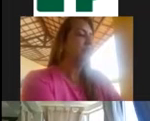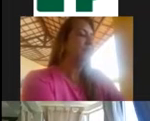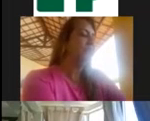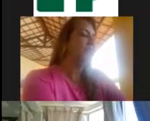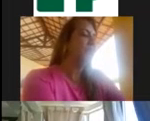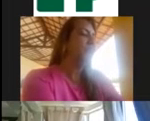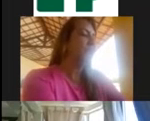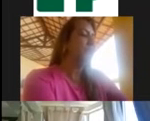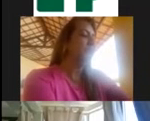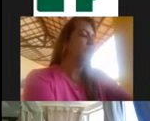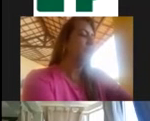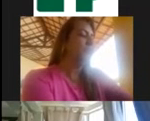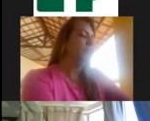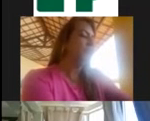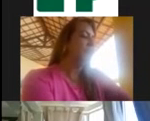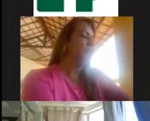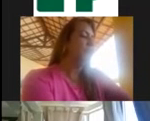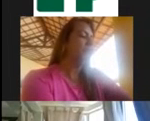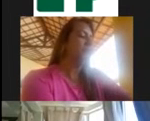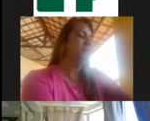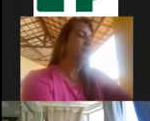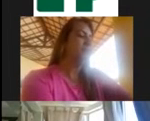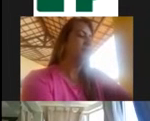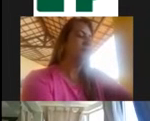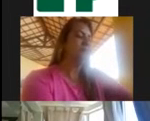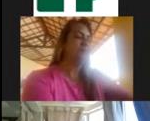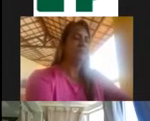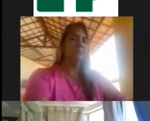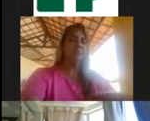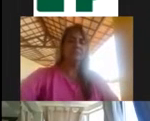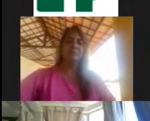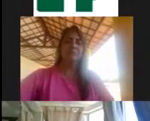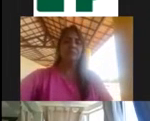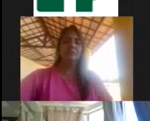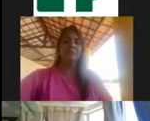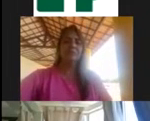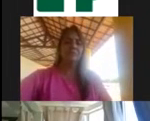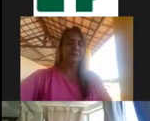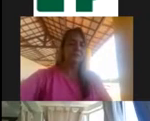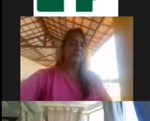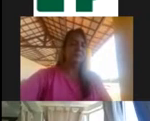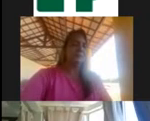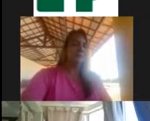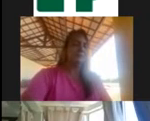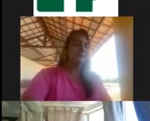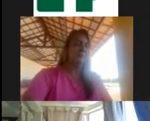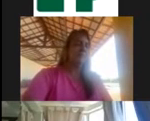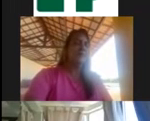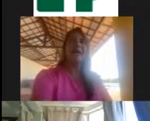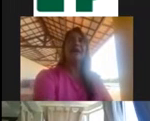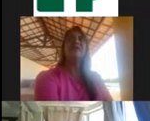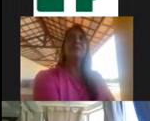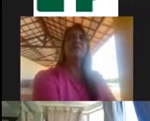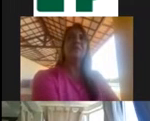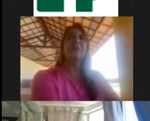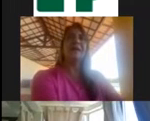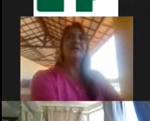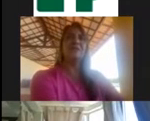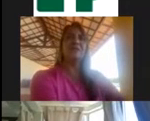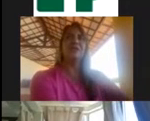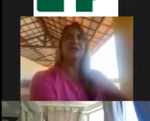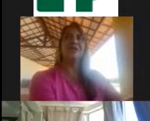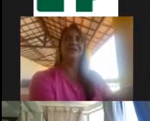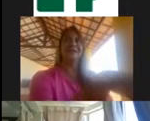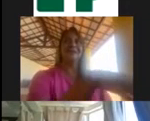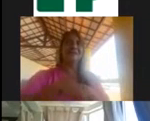com as empresas que tinham maior fluxo de conflito, eles já falavam, olha, vocês estão pegando um sistema que já é algo natural no Brasil, né? Nós já temos aí um sistema